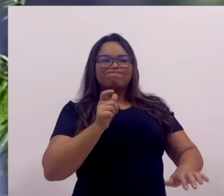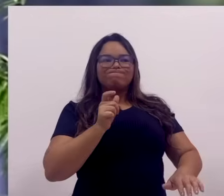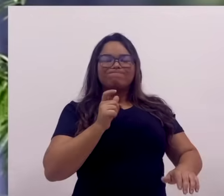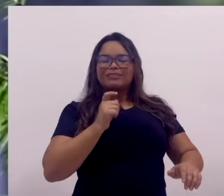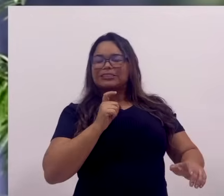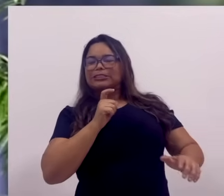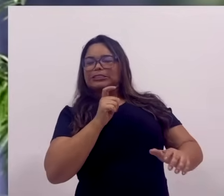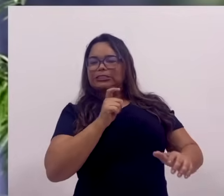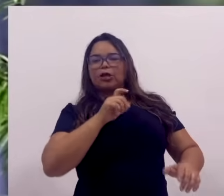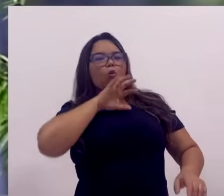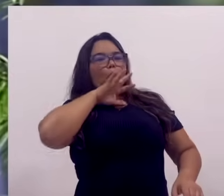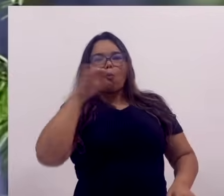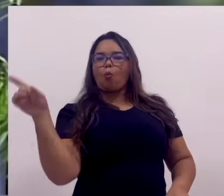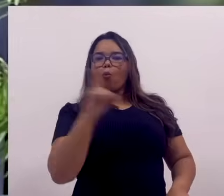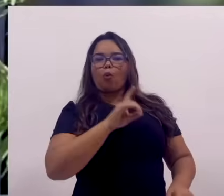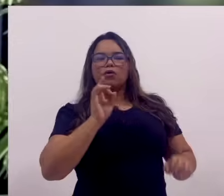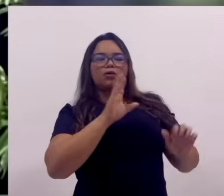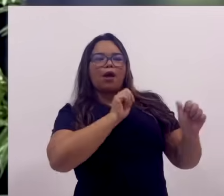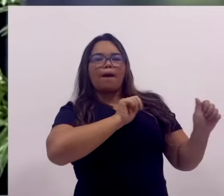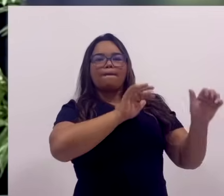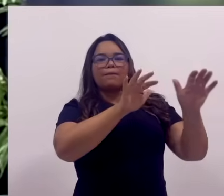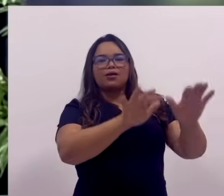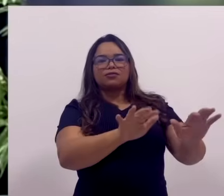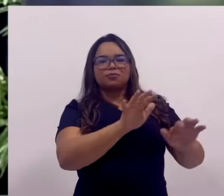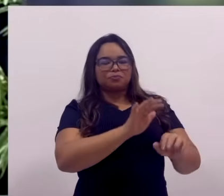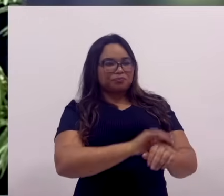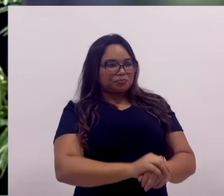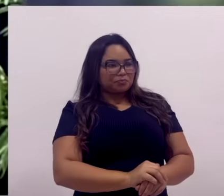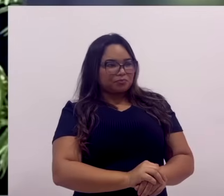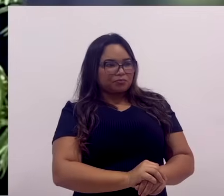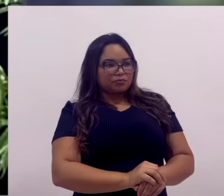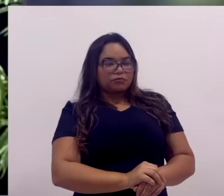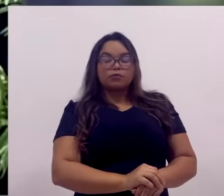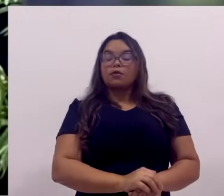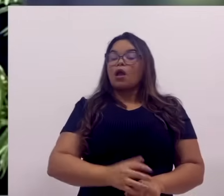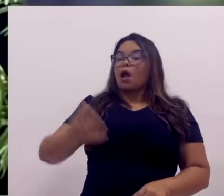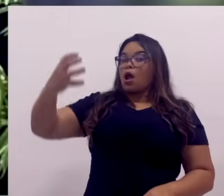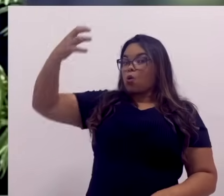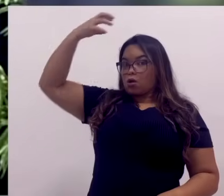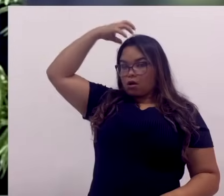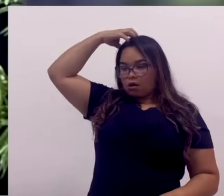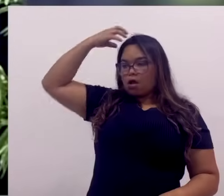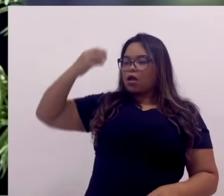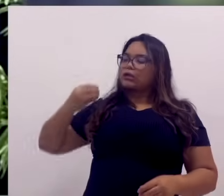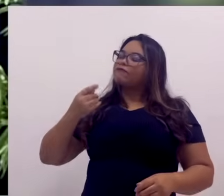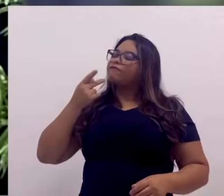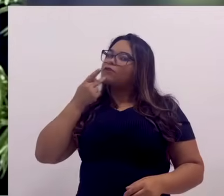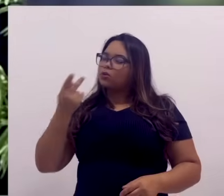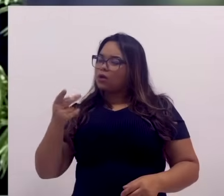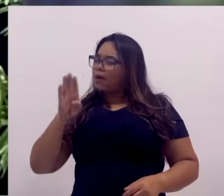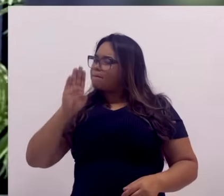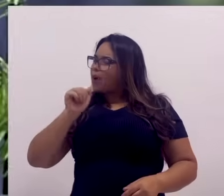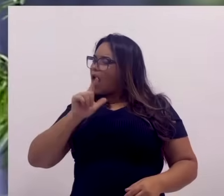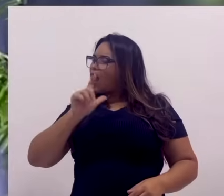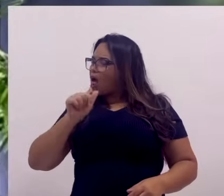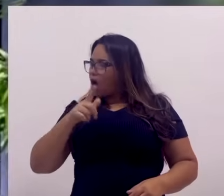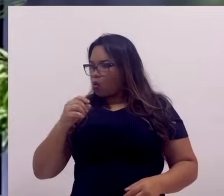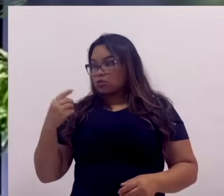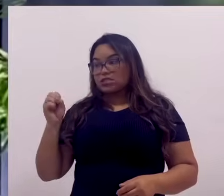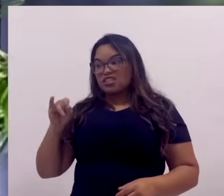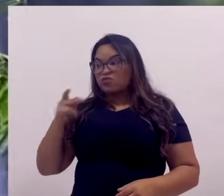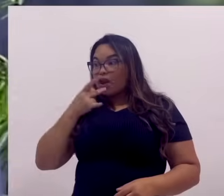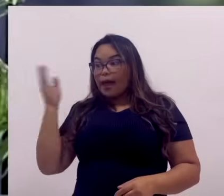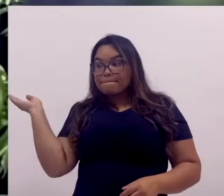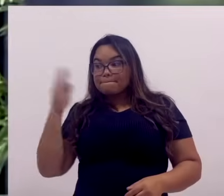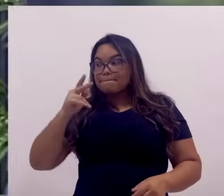profeta Balaão foi oferecido a ele um monte de dinheiro para que os amaldiçoasse. Mas não funcionava. Assim que ele inventou um